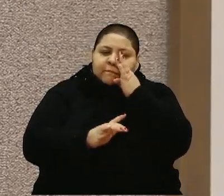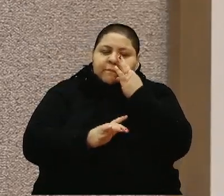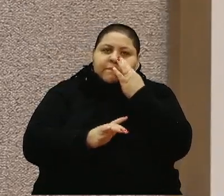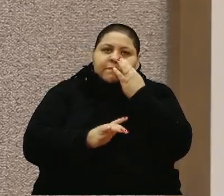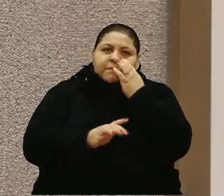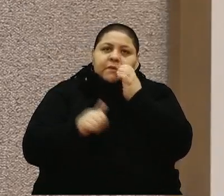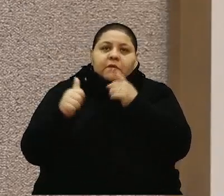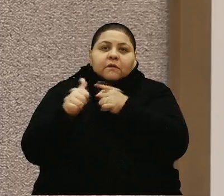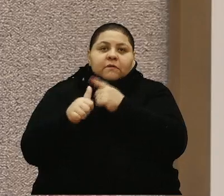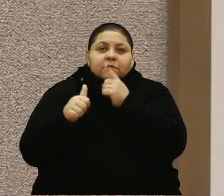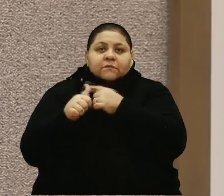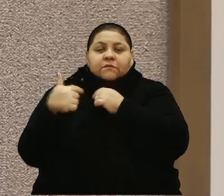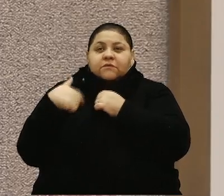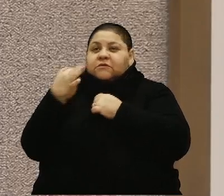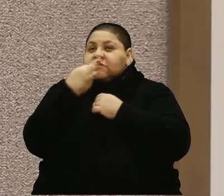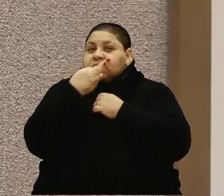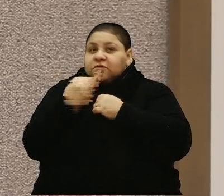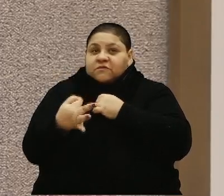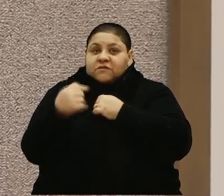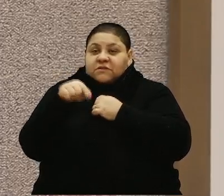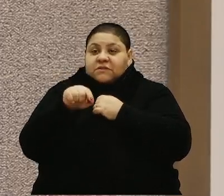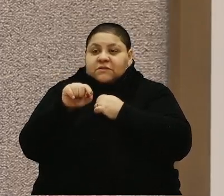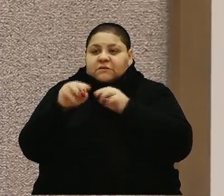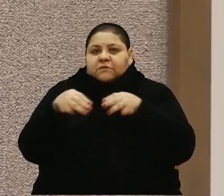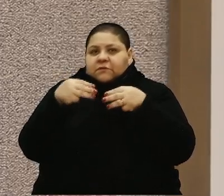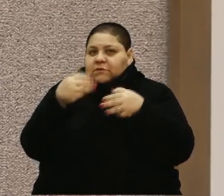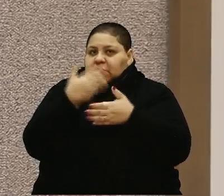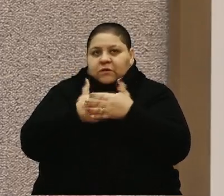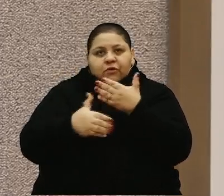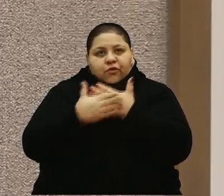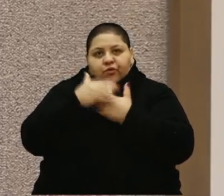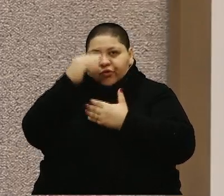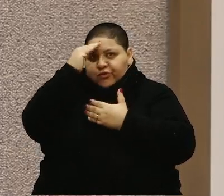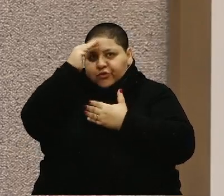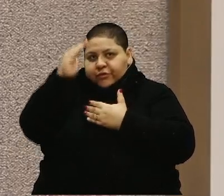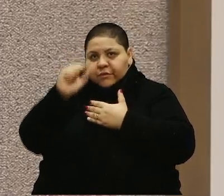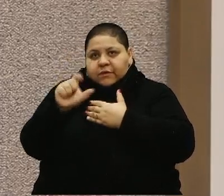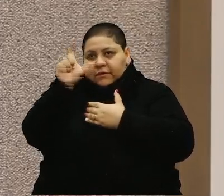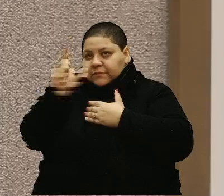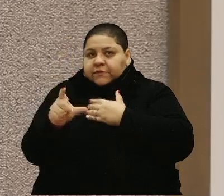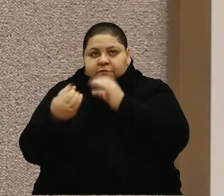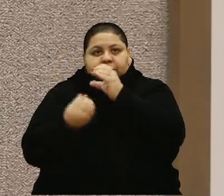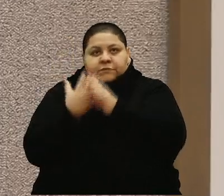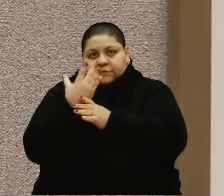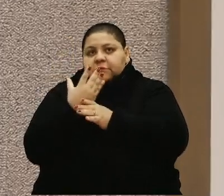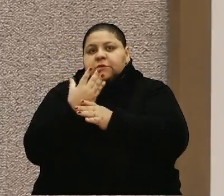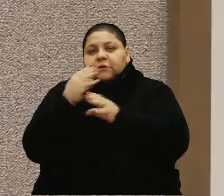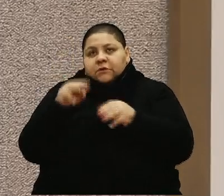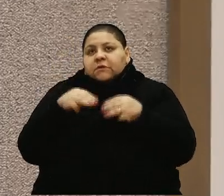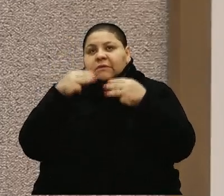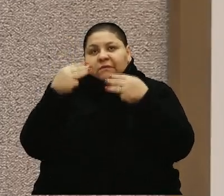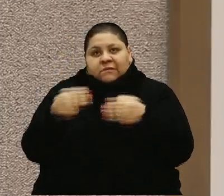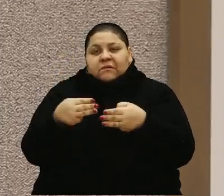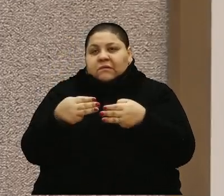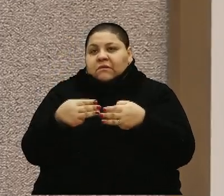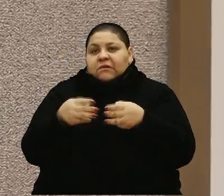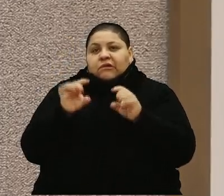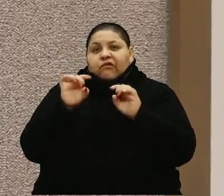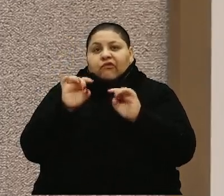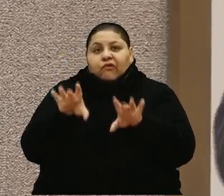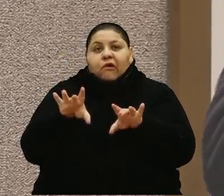em primeiro lugar, a minha opinião sobre essa moção, com todo respeito aos autores. É uma moção para encher linguiça,